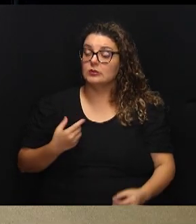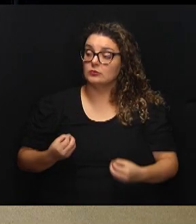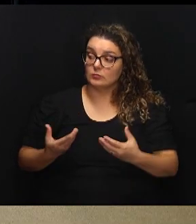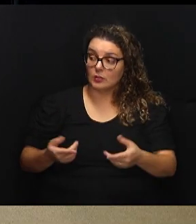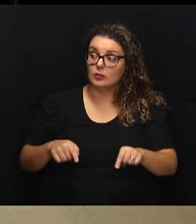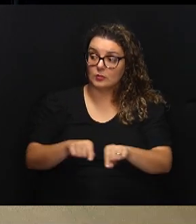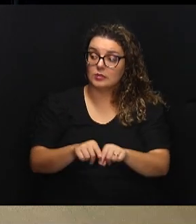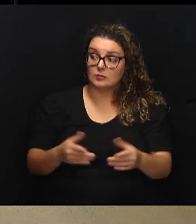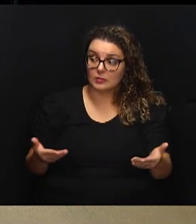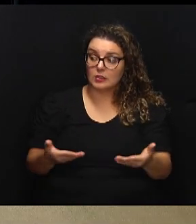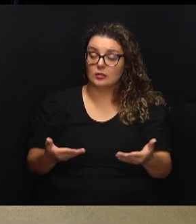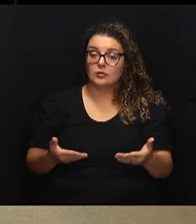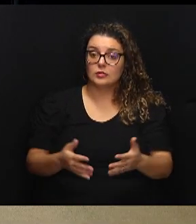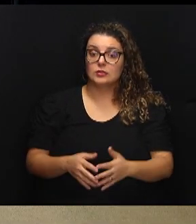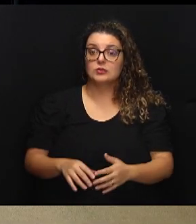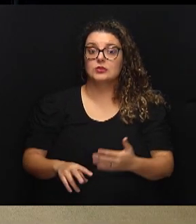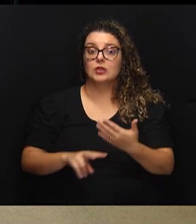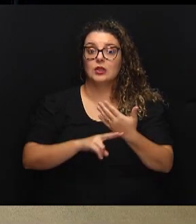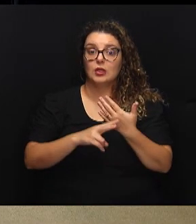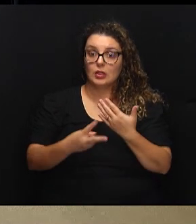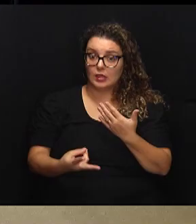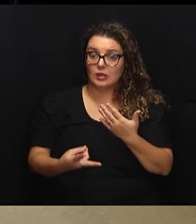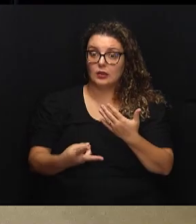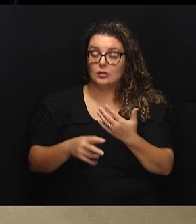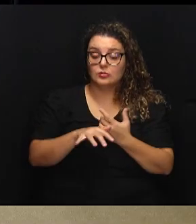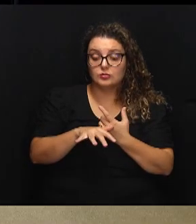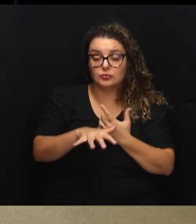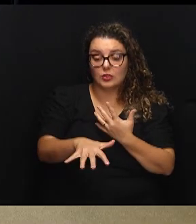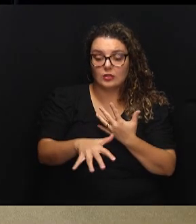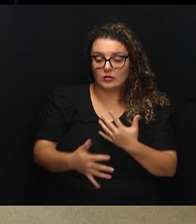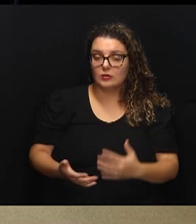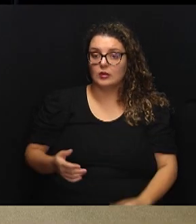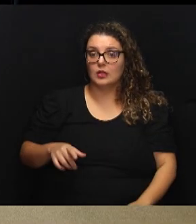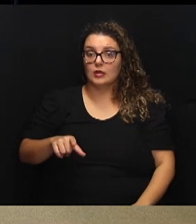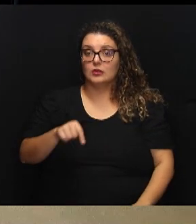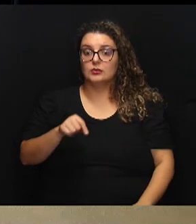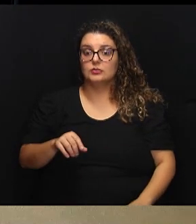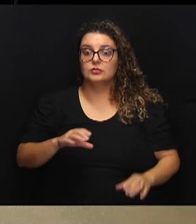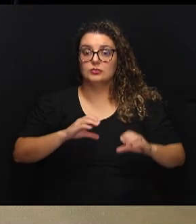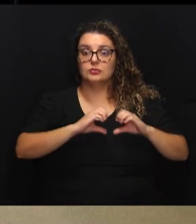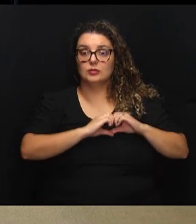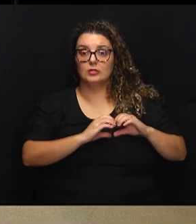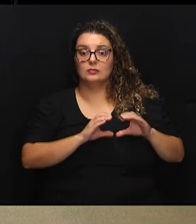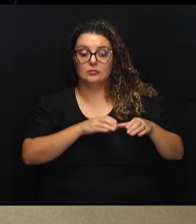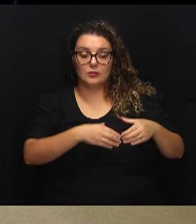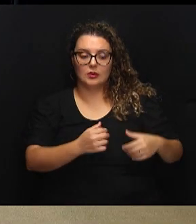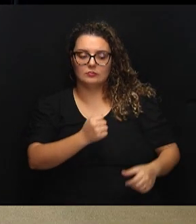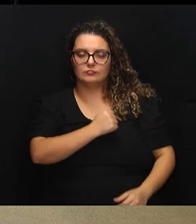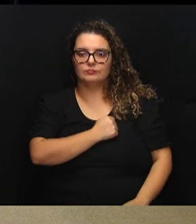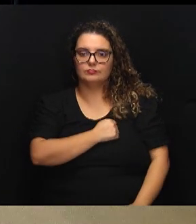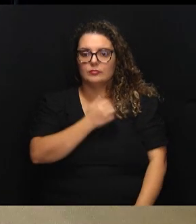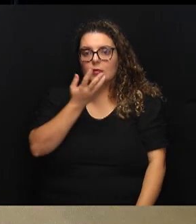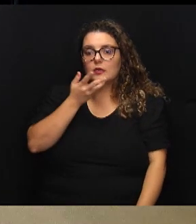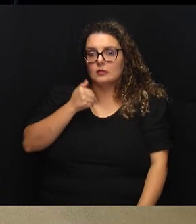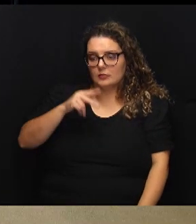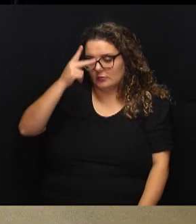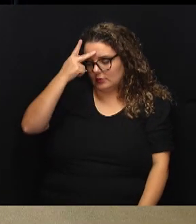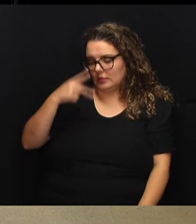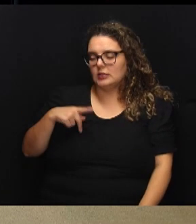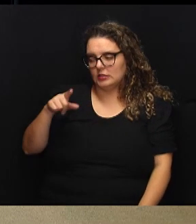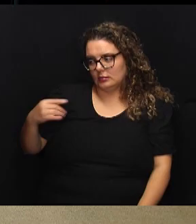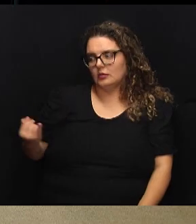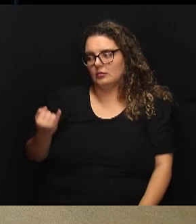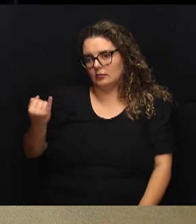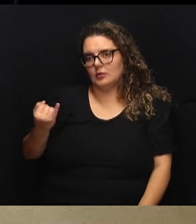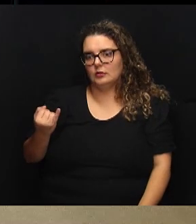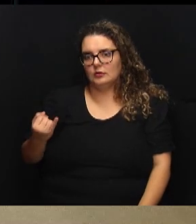para hoje também, né? A influência da escolha do time do coração da sua criança. Então, é importante que os pais